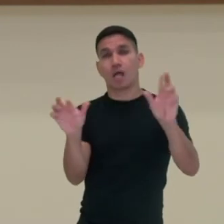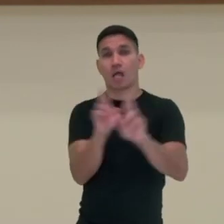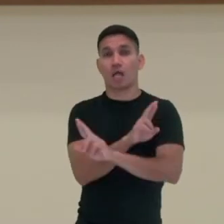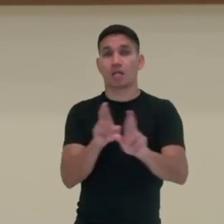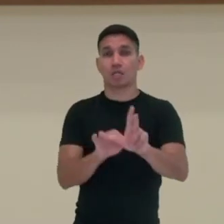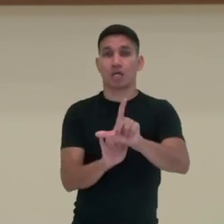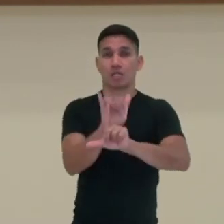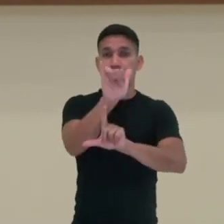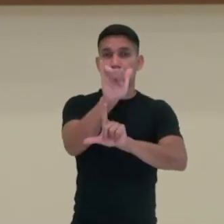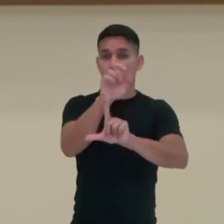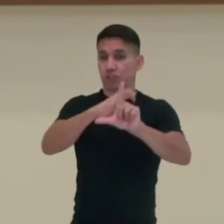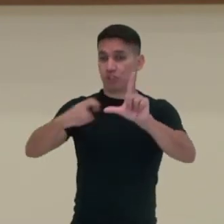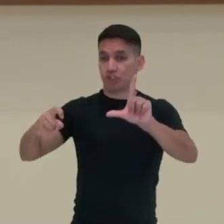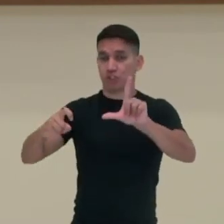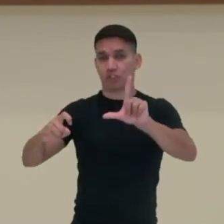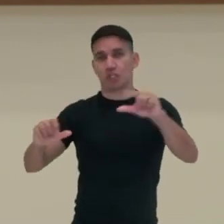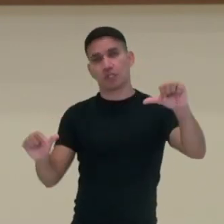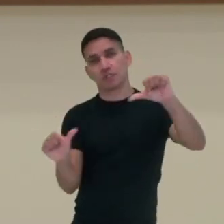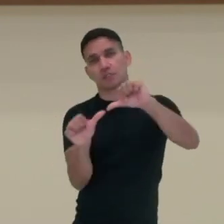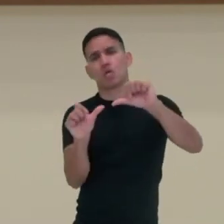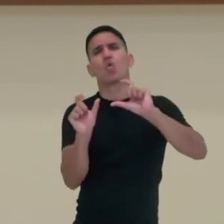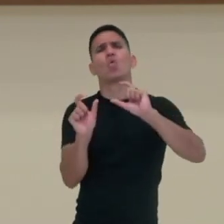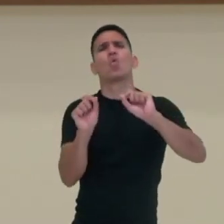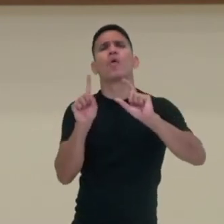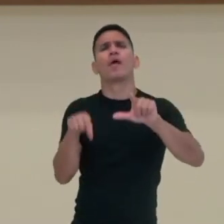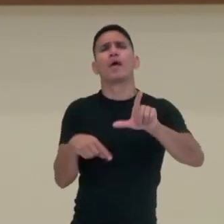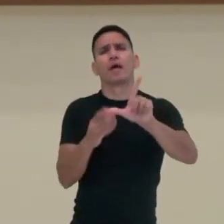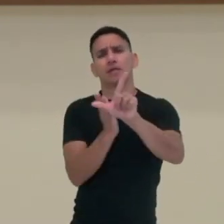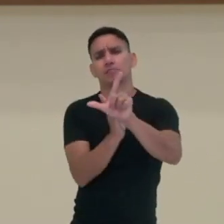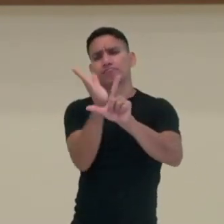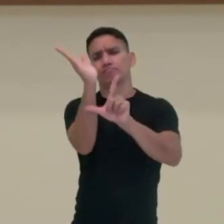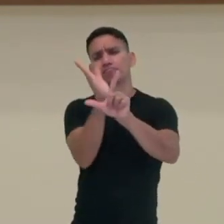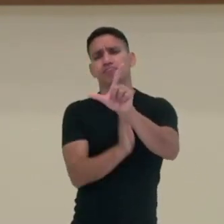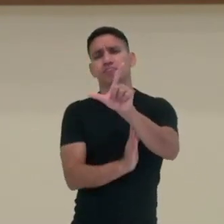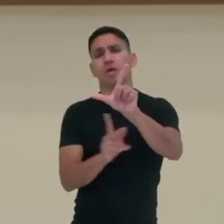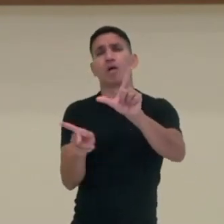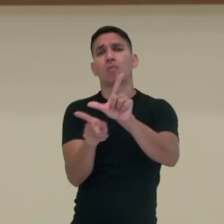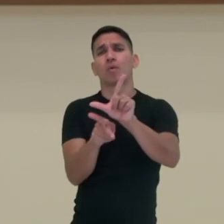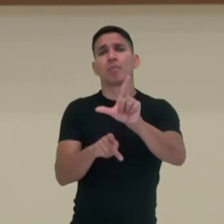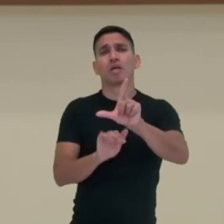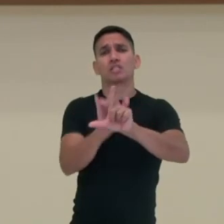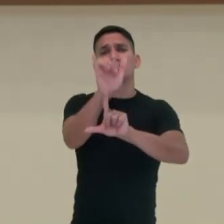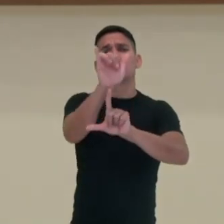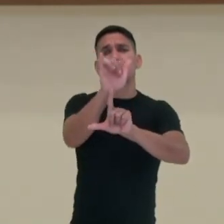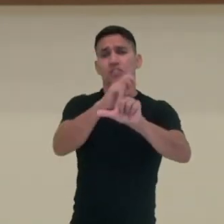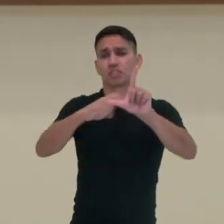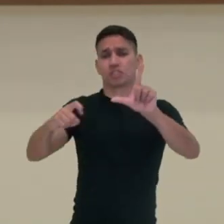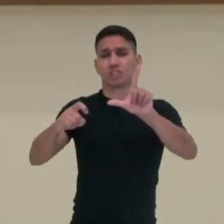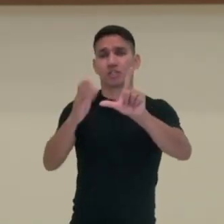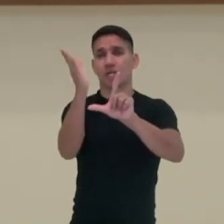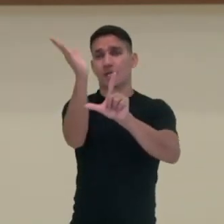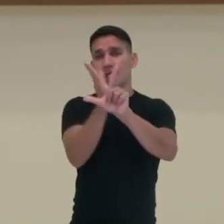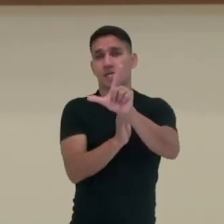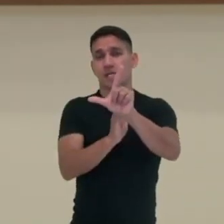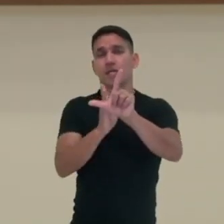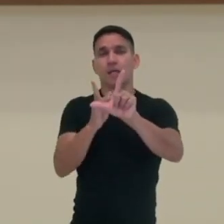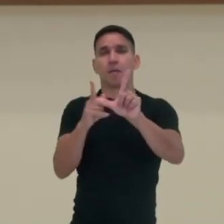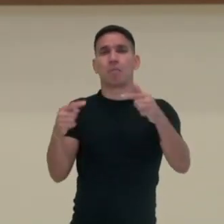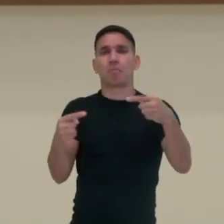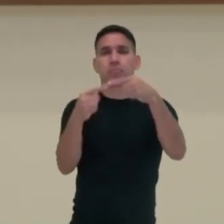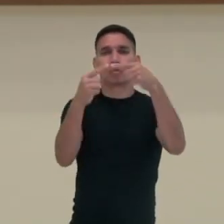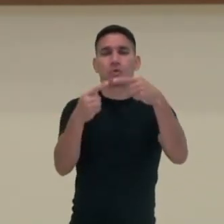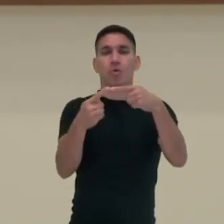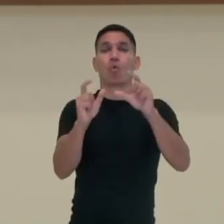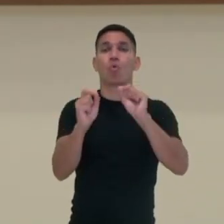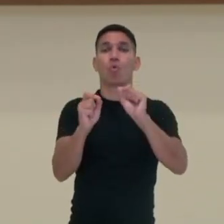y igual a x. Quem é a reta y igual a x? A reta y igual a x é a bissetriz dos quadrantes ímpares.